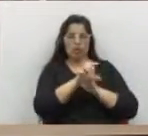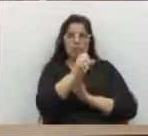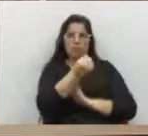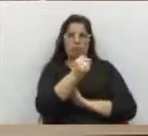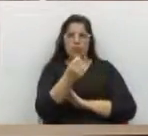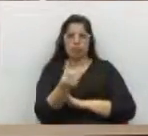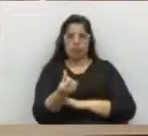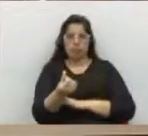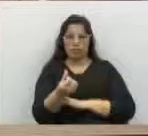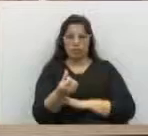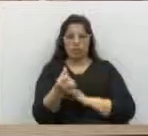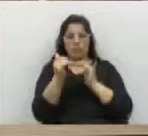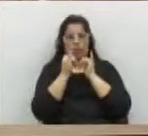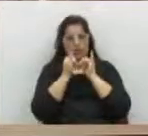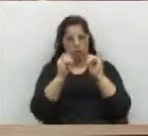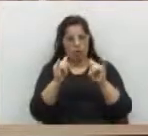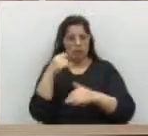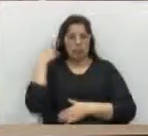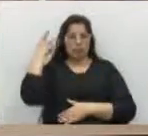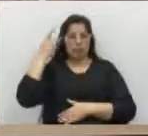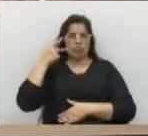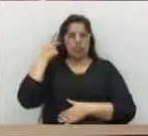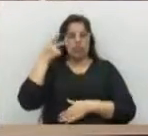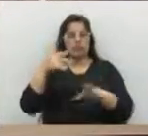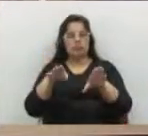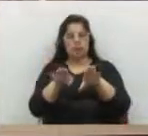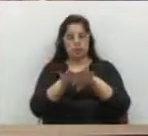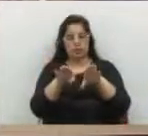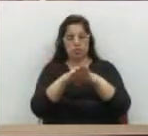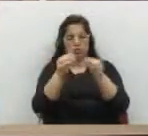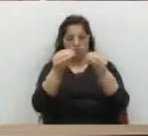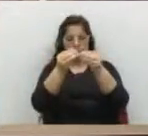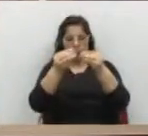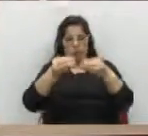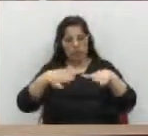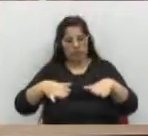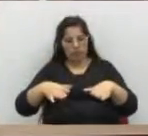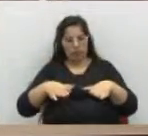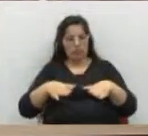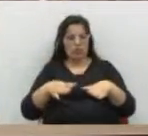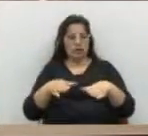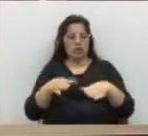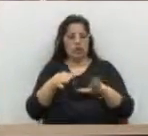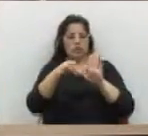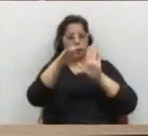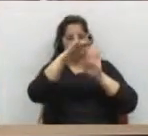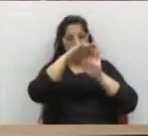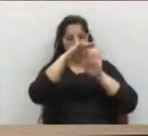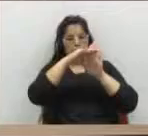86/2015 e comunica aos nobres vereadores que ela também prejudica o item 6º da pauta.